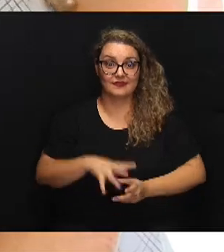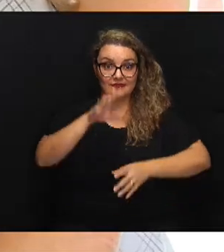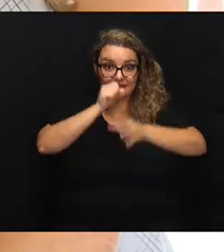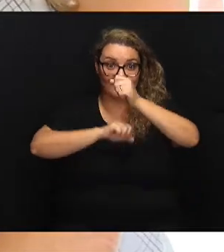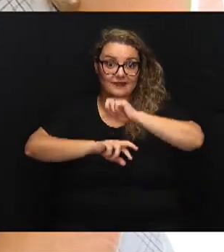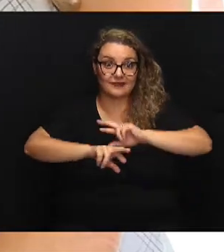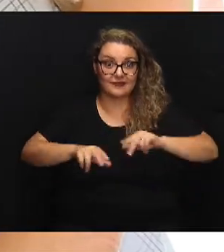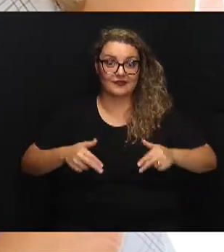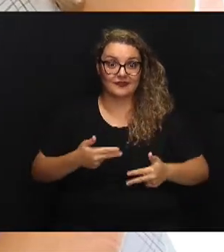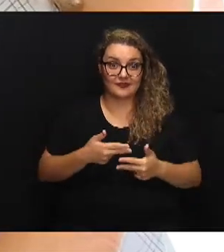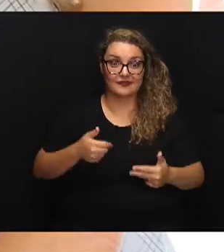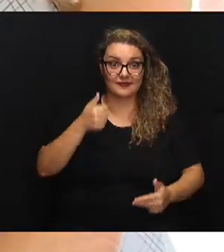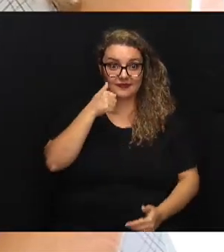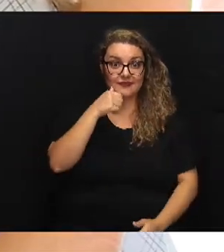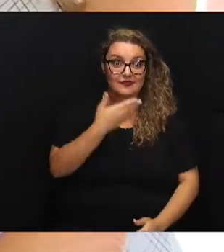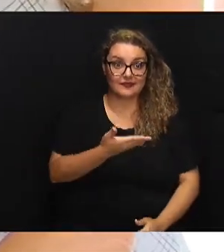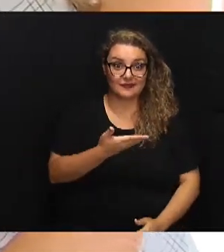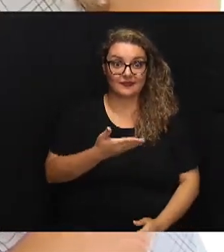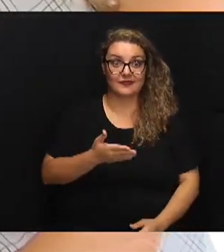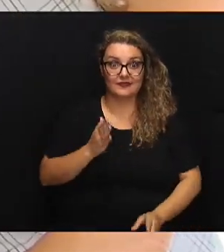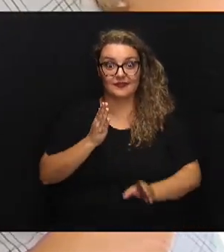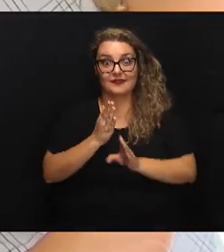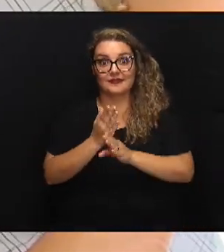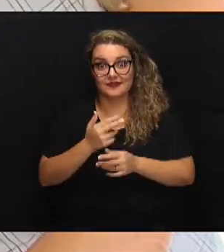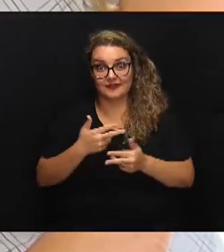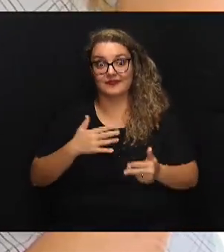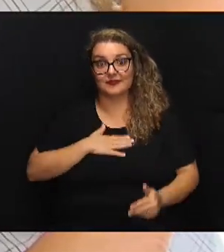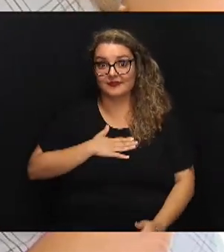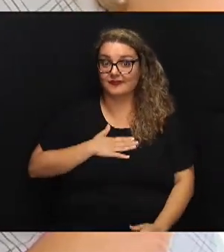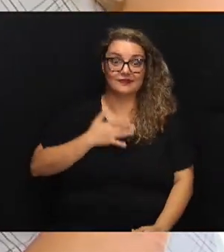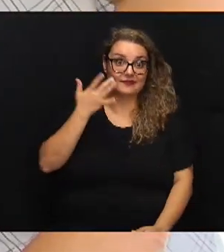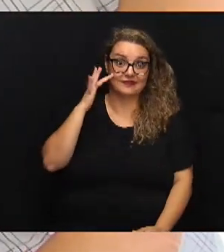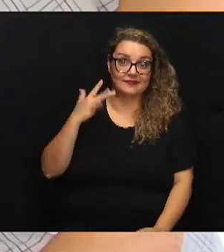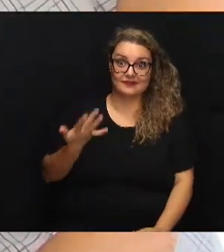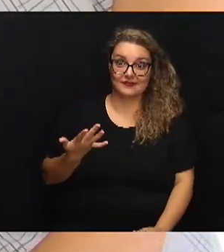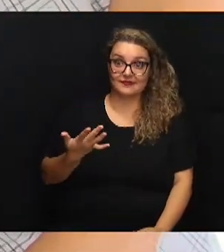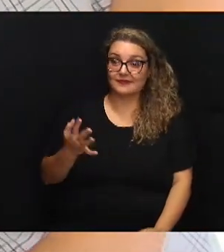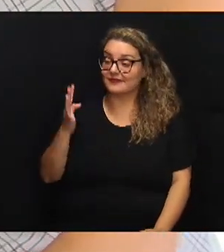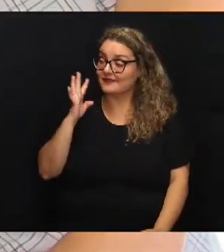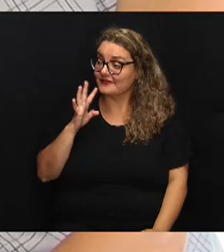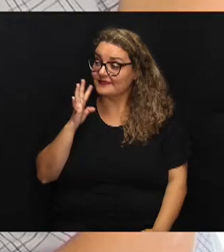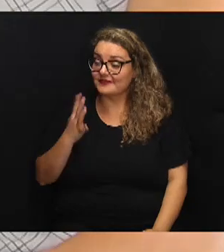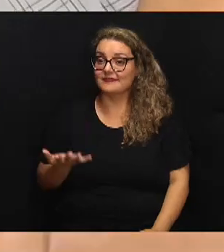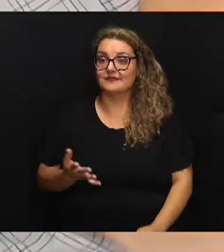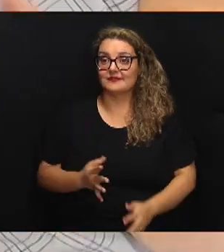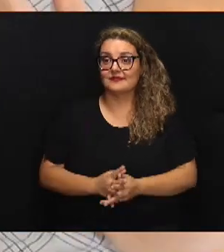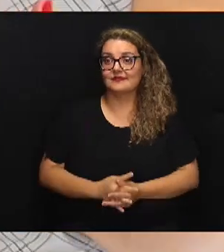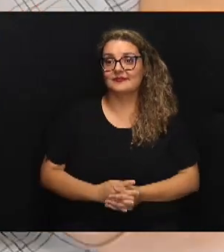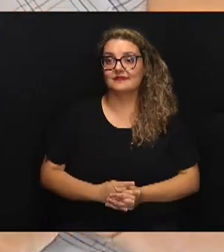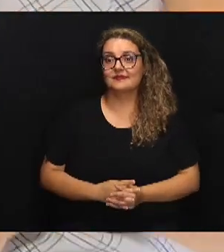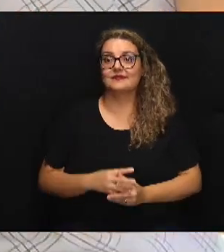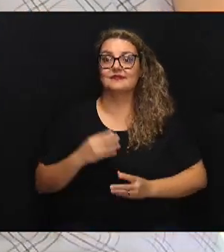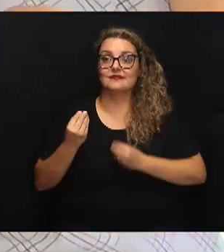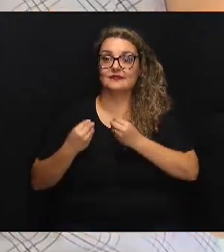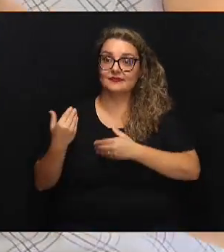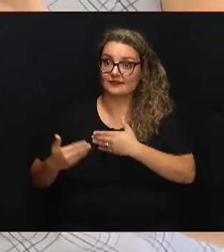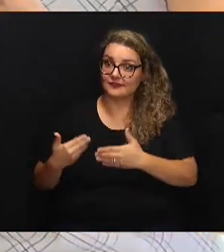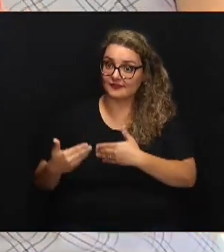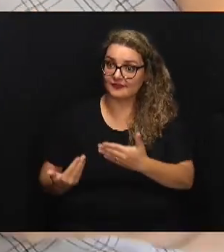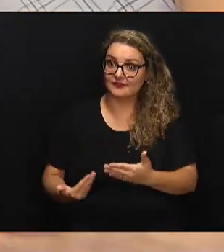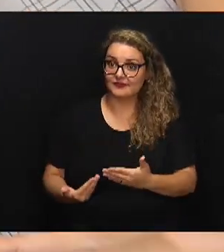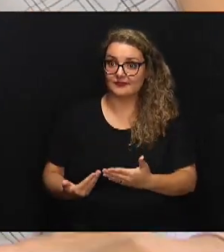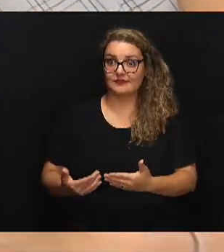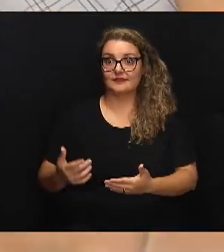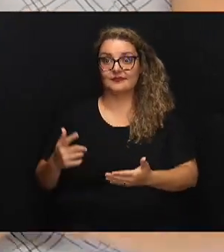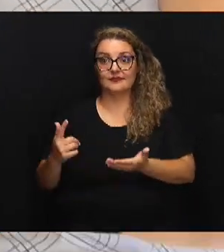com ela. Inclusive, descobri muitas coisas sobre mim que eu não sabia. Que legal! E como é que é esse processo? O